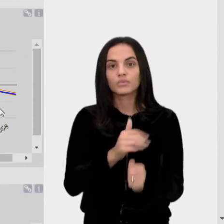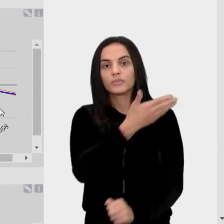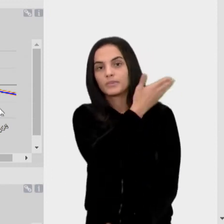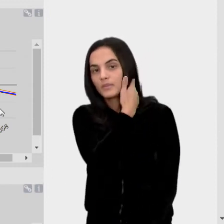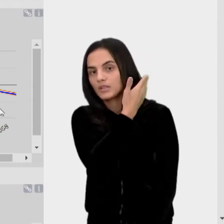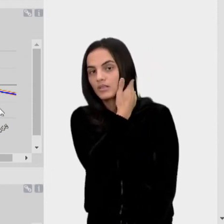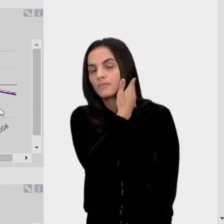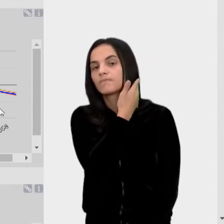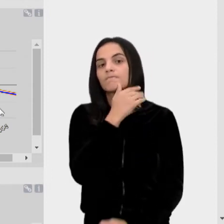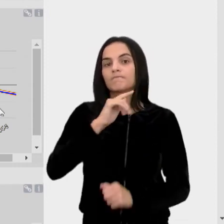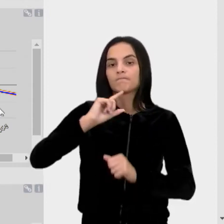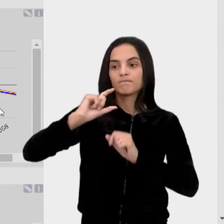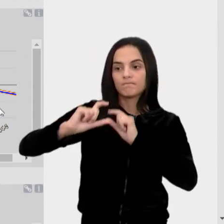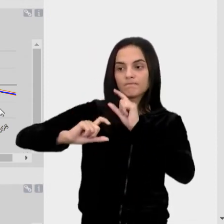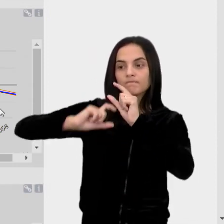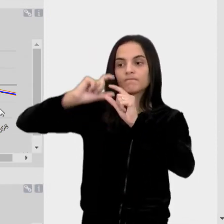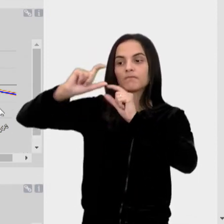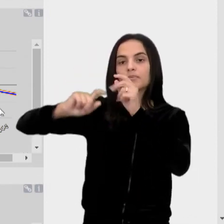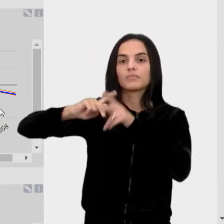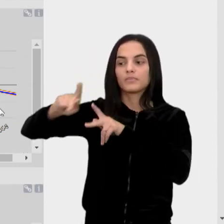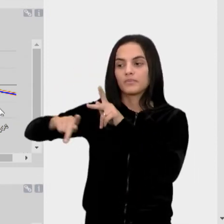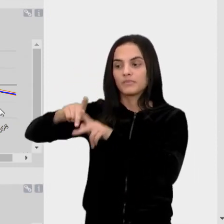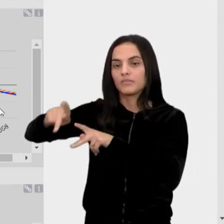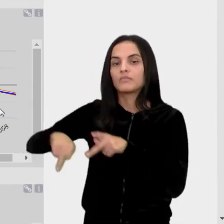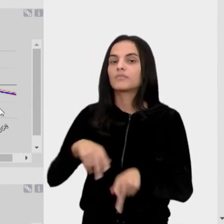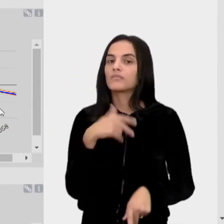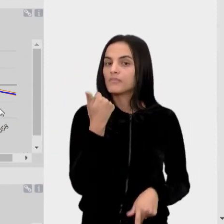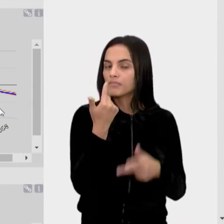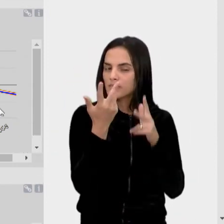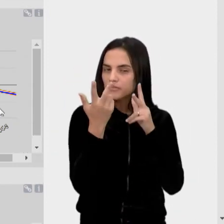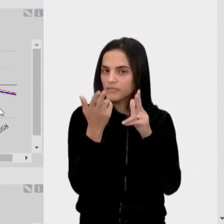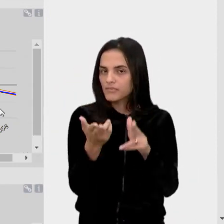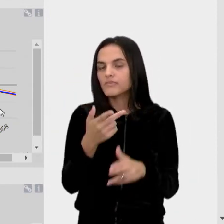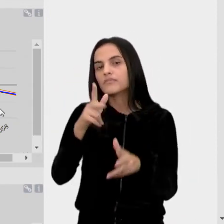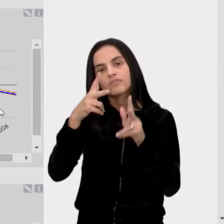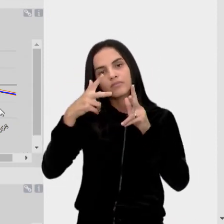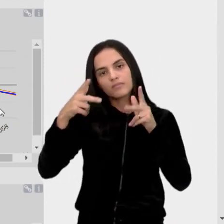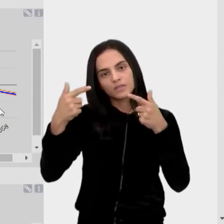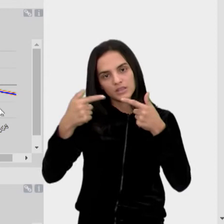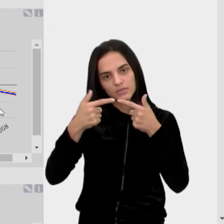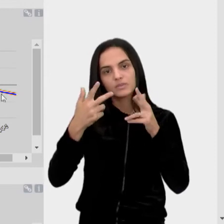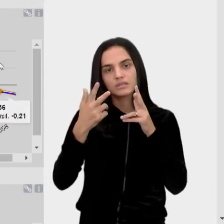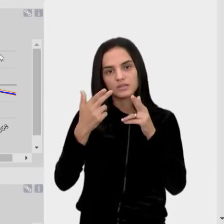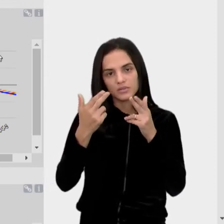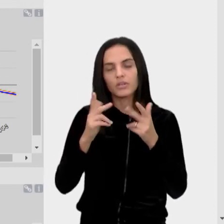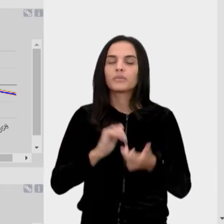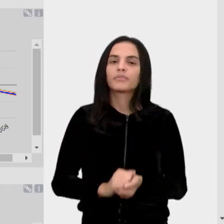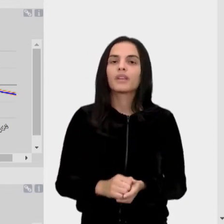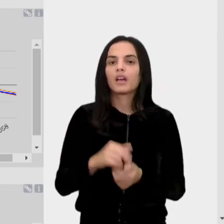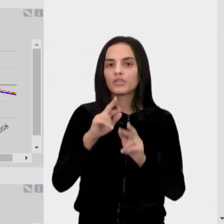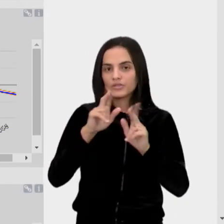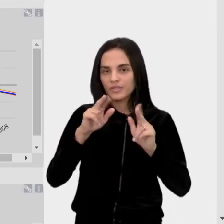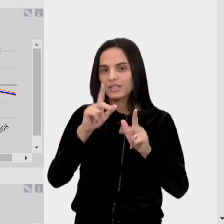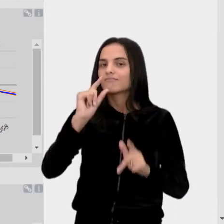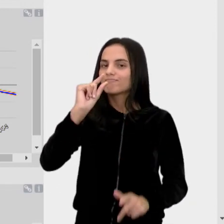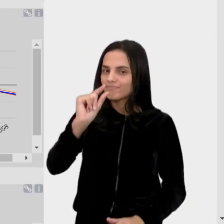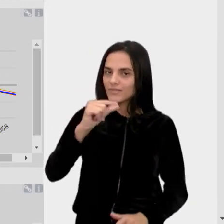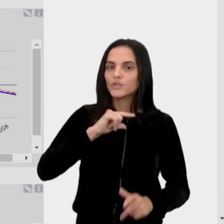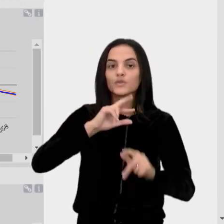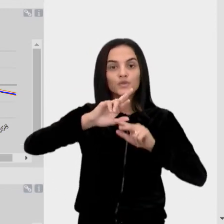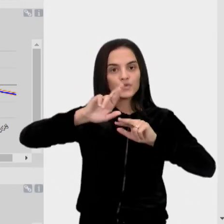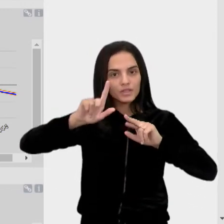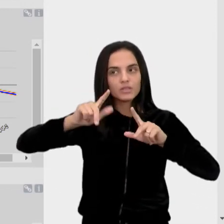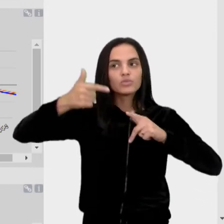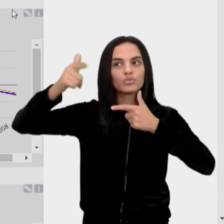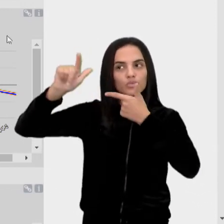o decréscimo da população é praticamente igual, né? A diferença aí é mínima, como a gente viu aí, diferente dos